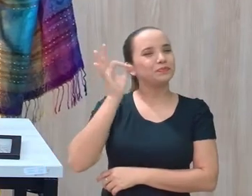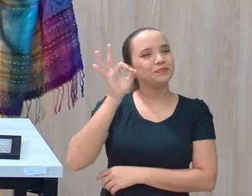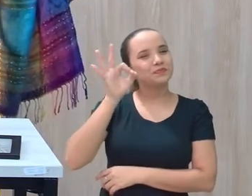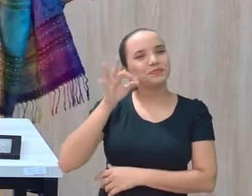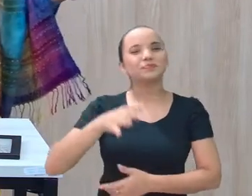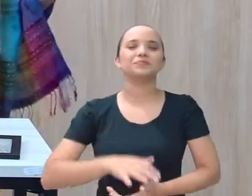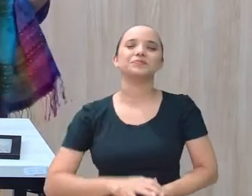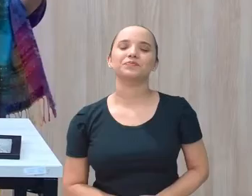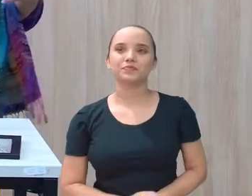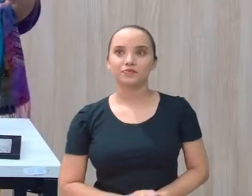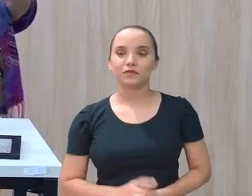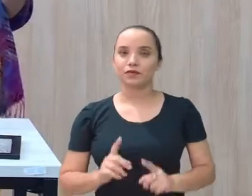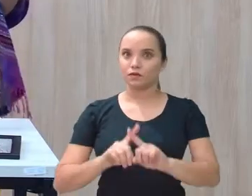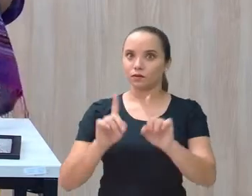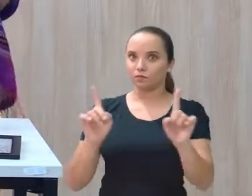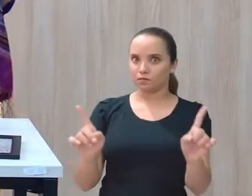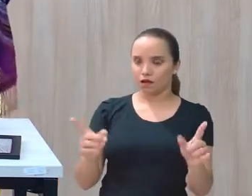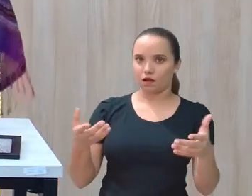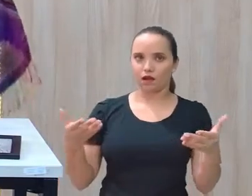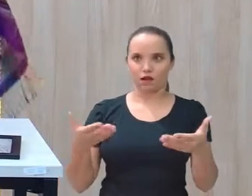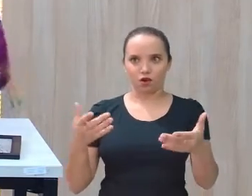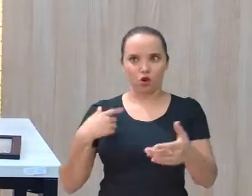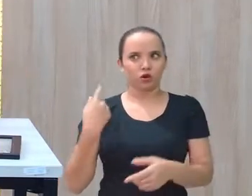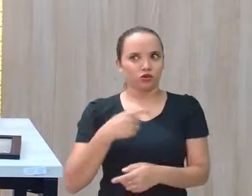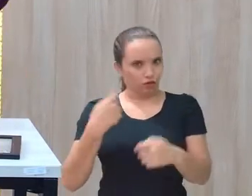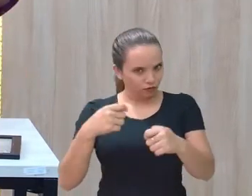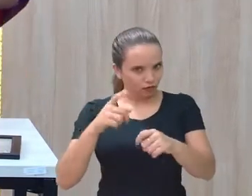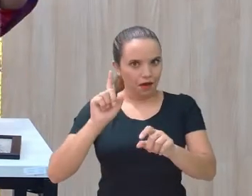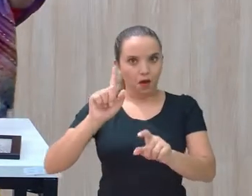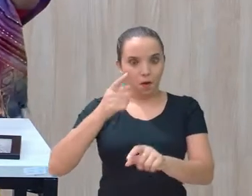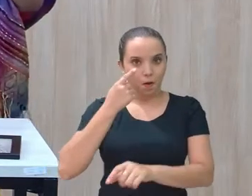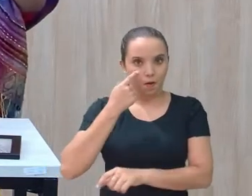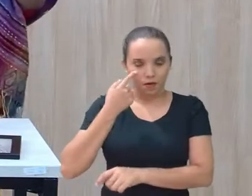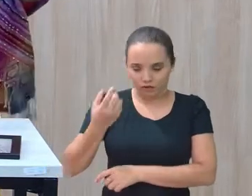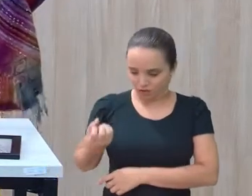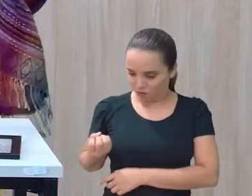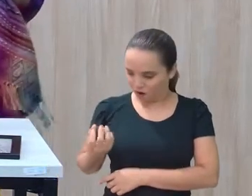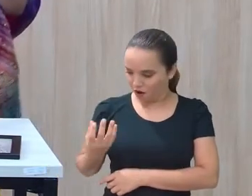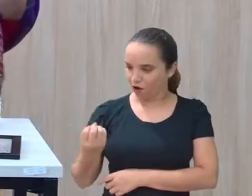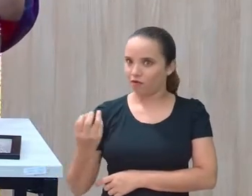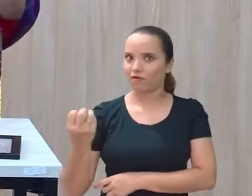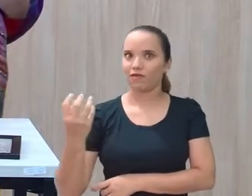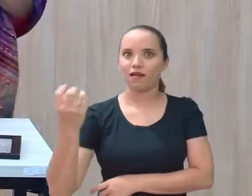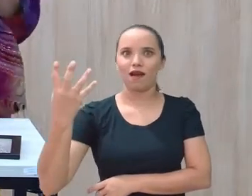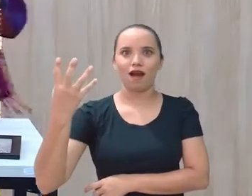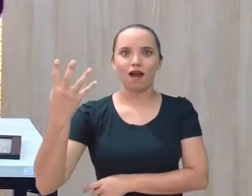cordel. Mas agora a gente vai fazer uma viagem, tá? Uma viagem assim,